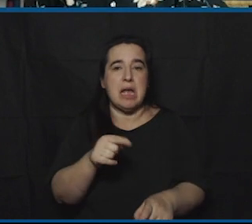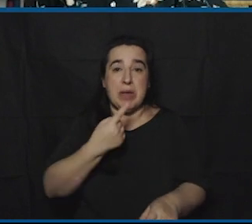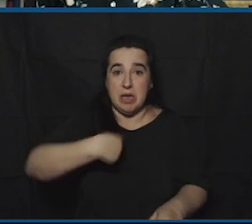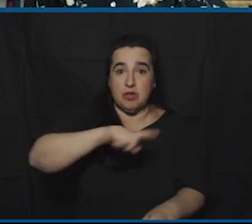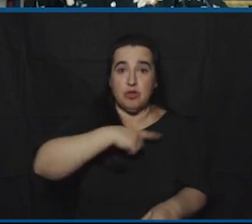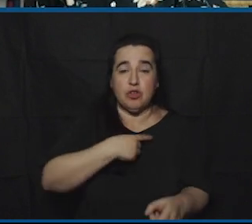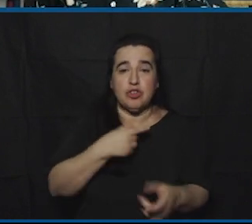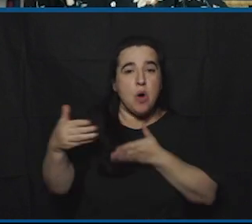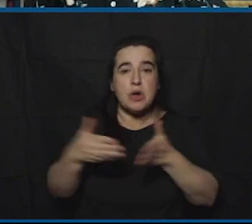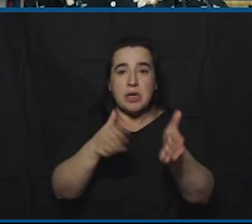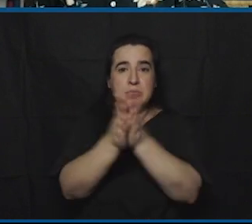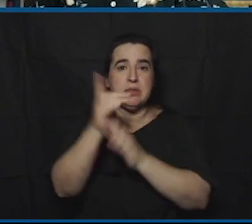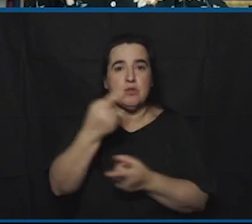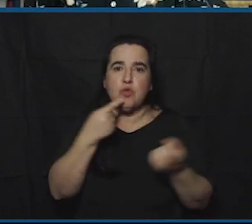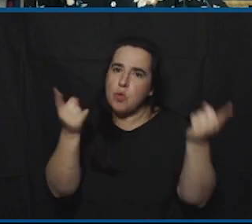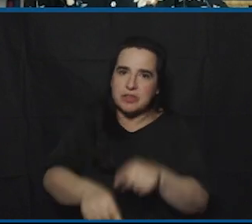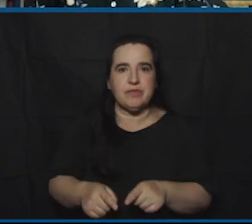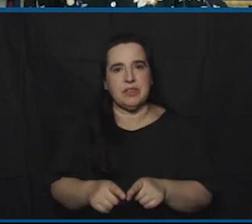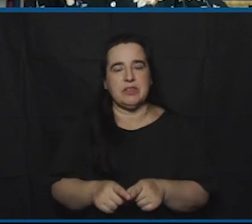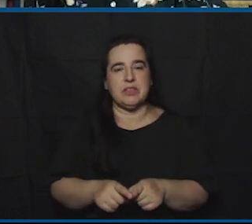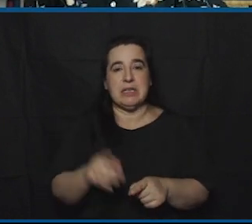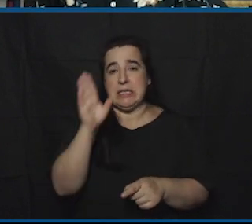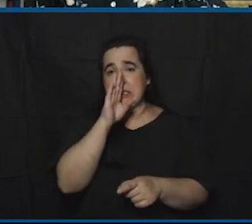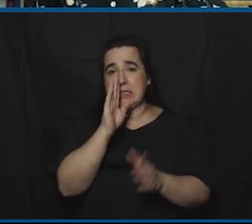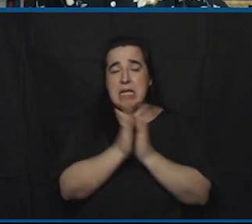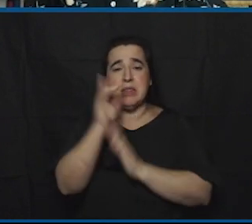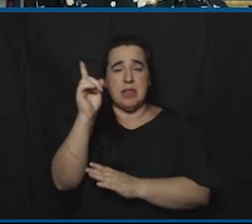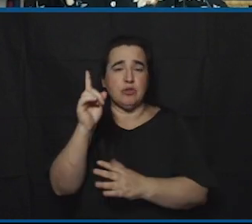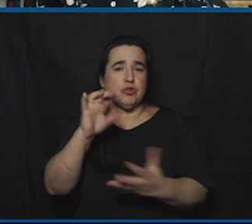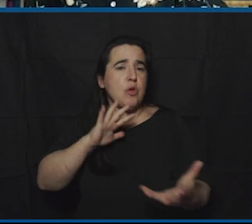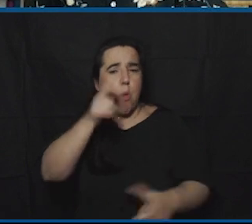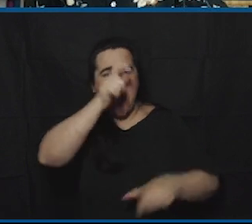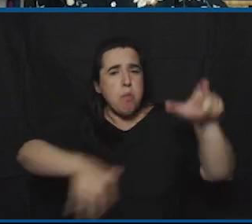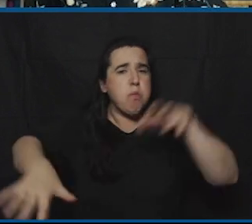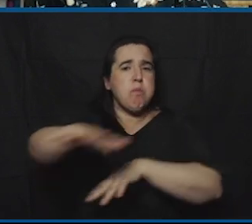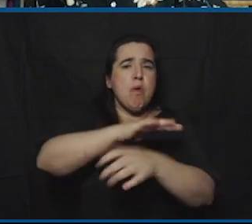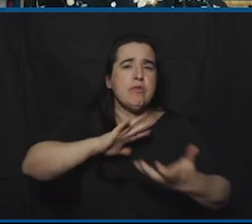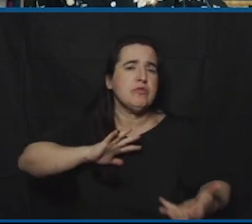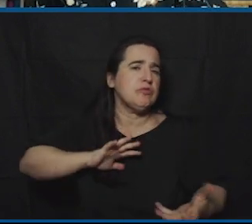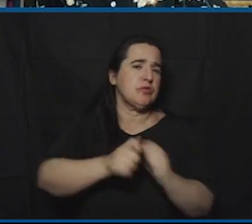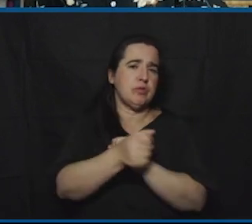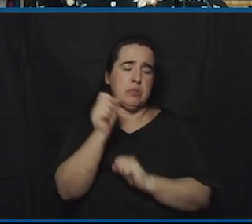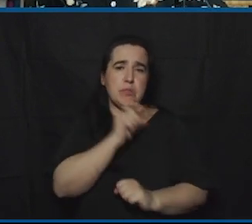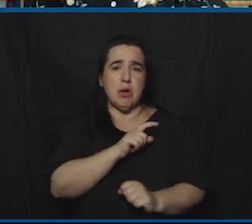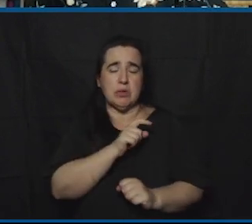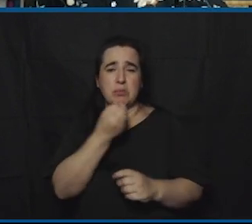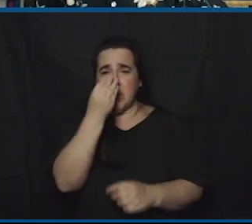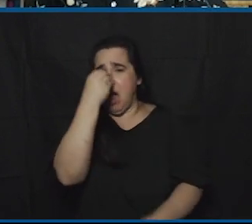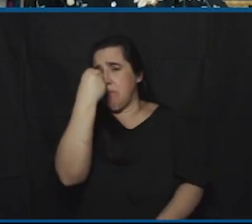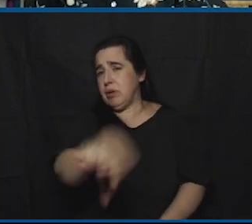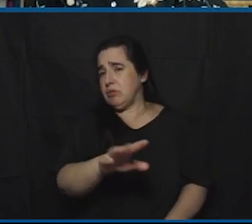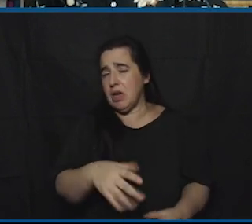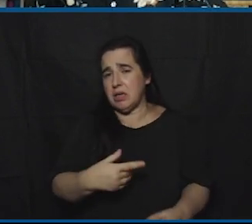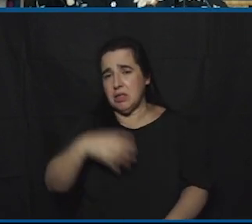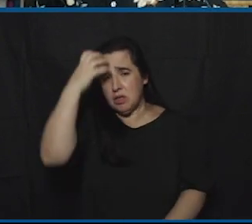nós podemos ver bem que se Deus quisesse ter destruído o seu povo, ele poderia tê-lo abandonado de uma forma total